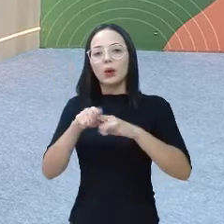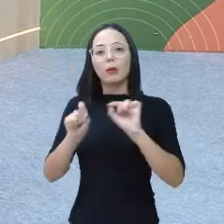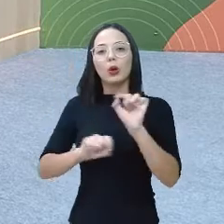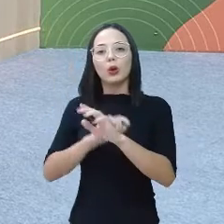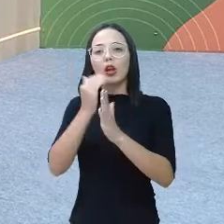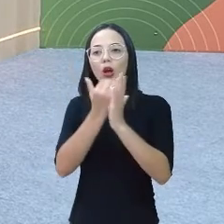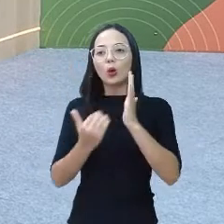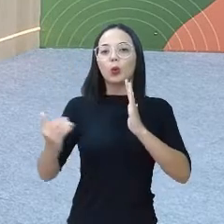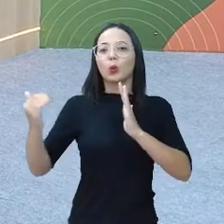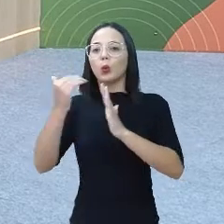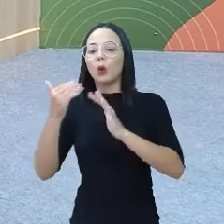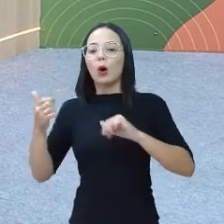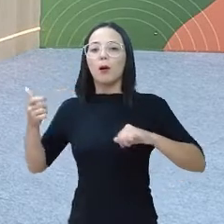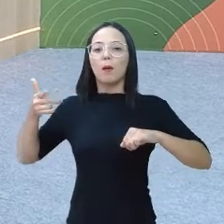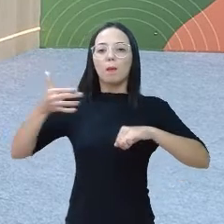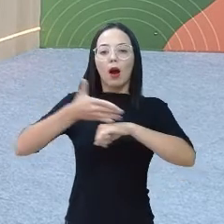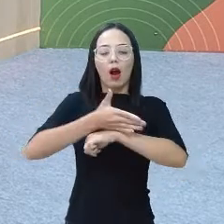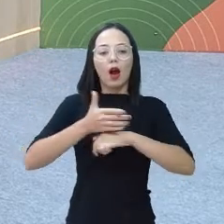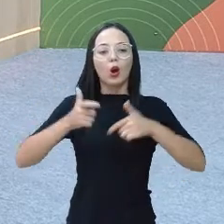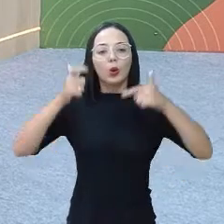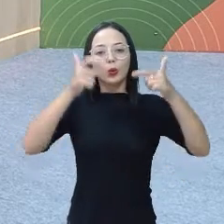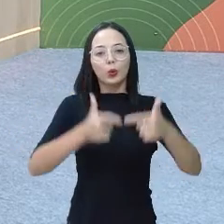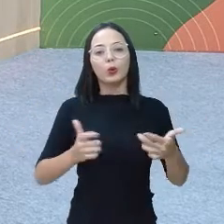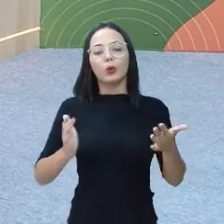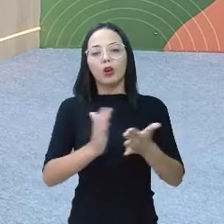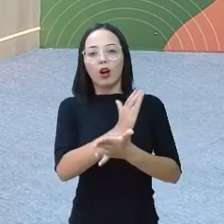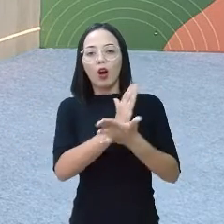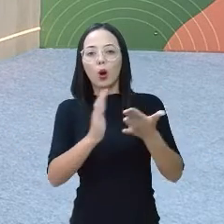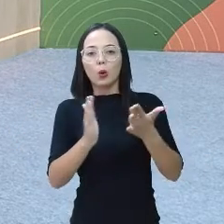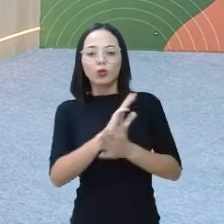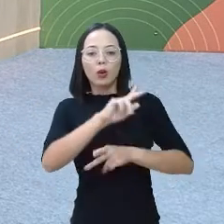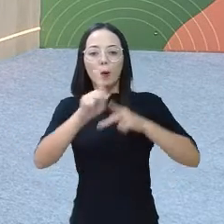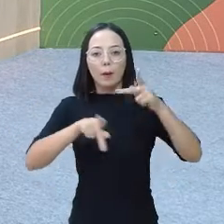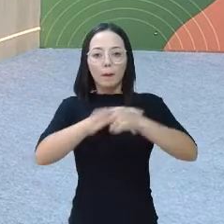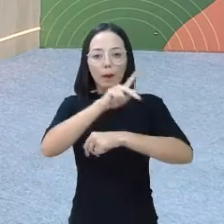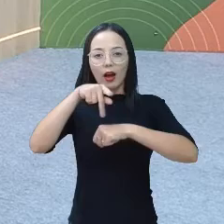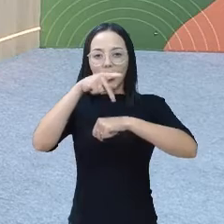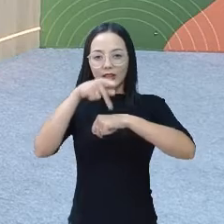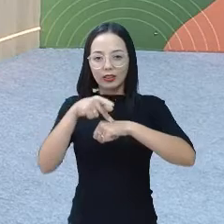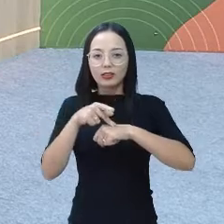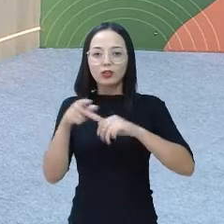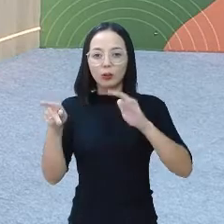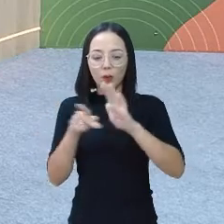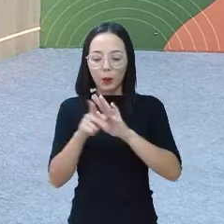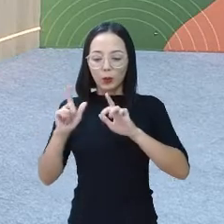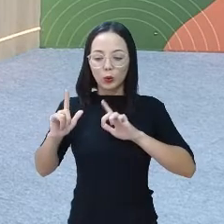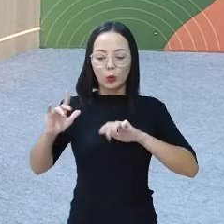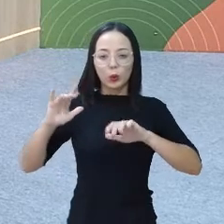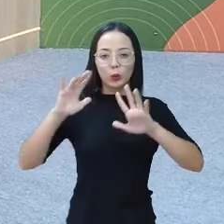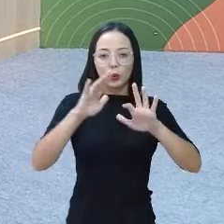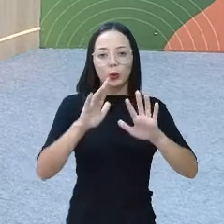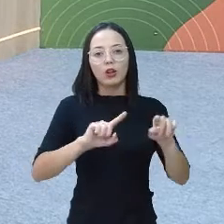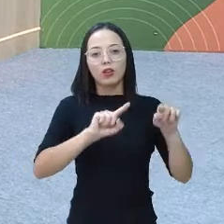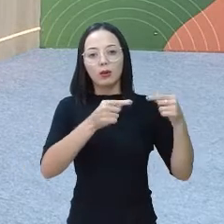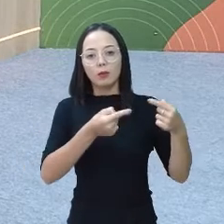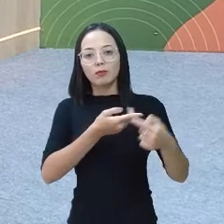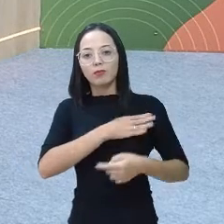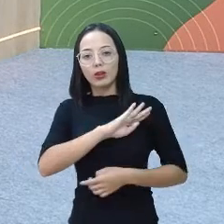a invasão, né, de alguns países, né, sobre aqueles territórios inimigos,